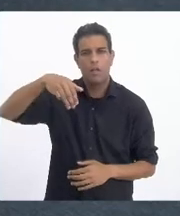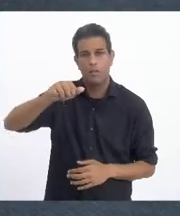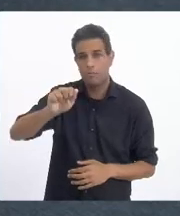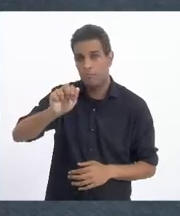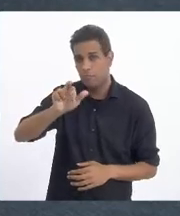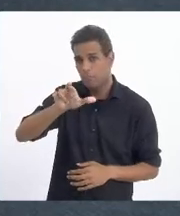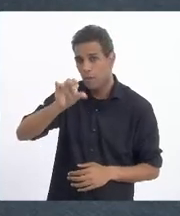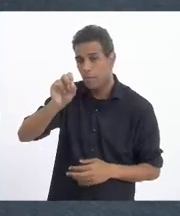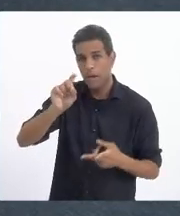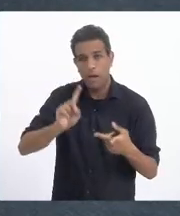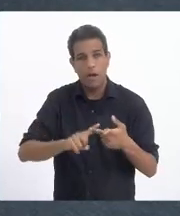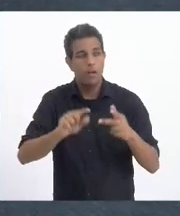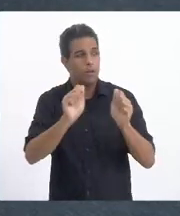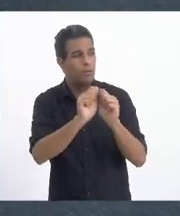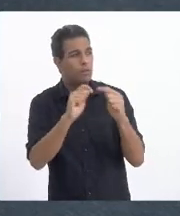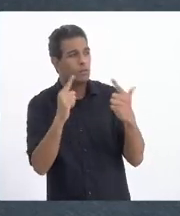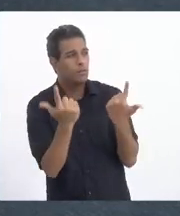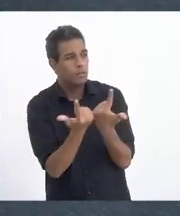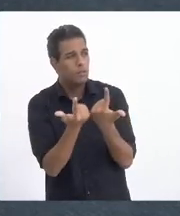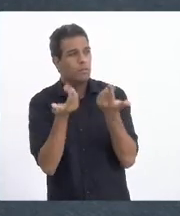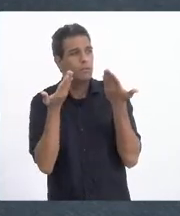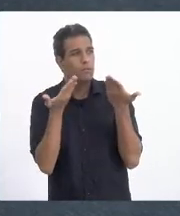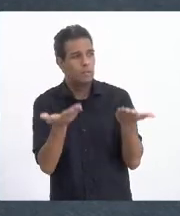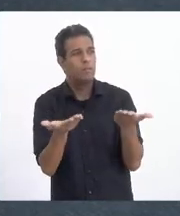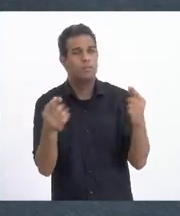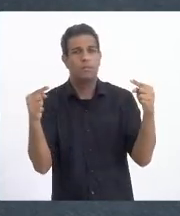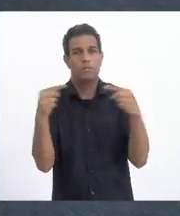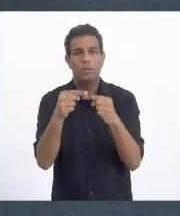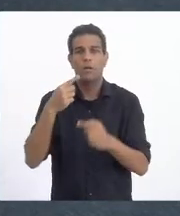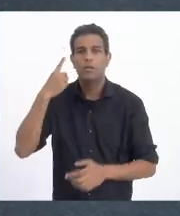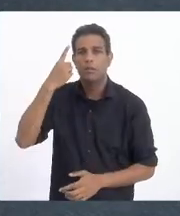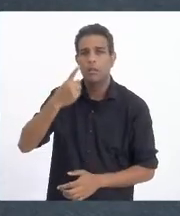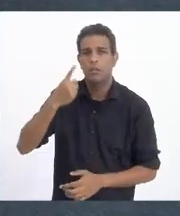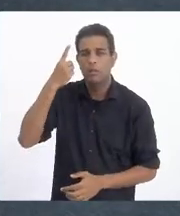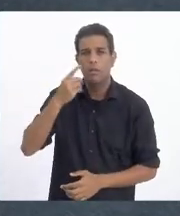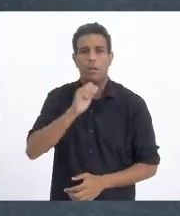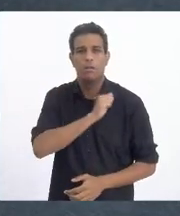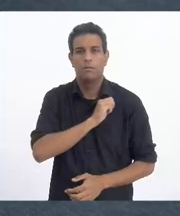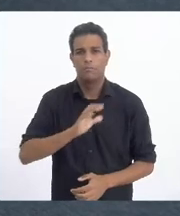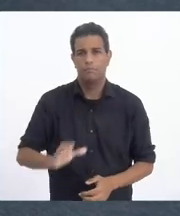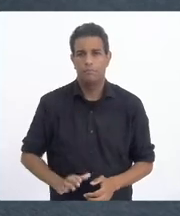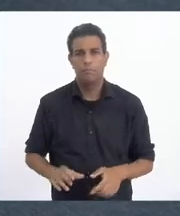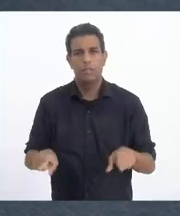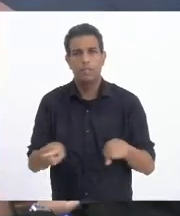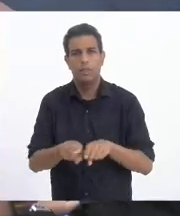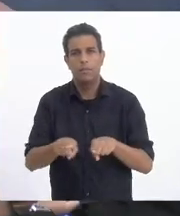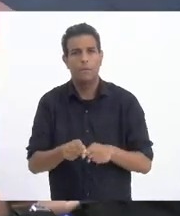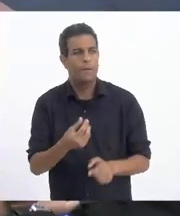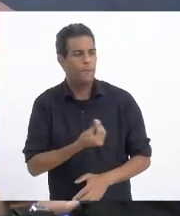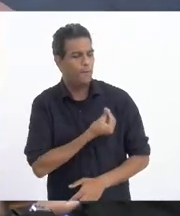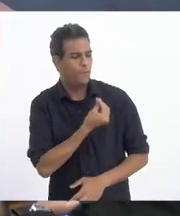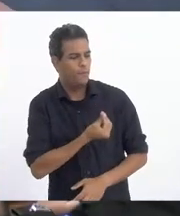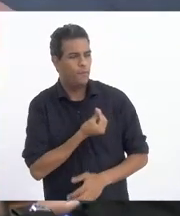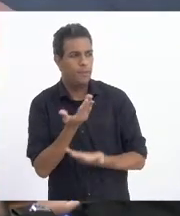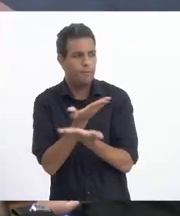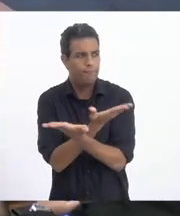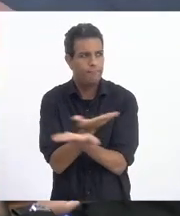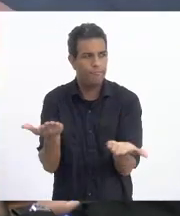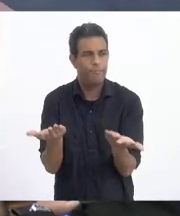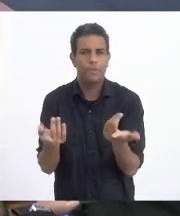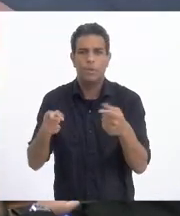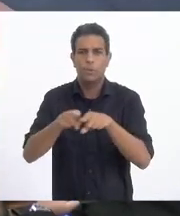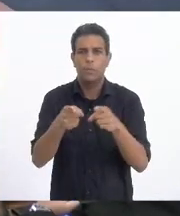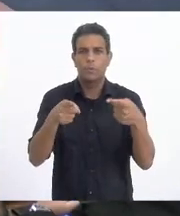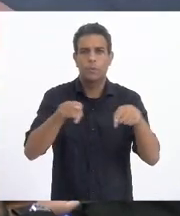ao deputado da casa, o presidente da casa, deputado André Siciliano, a todos presentes, é, nosso parceiro,